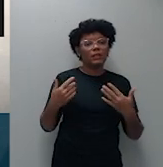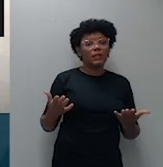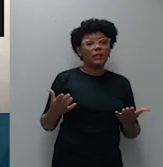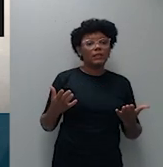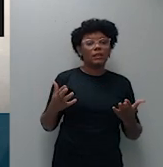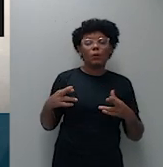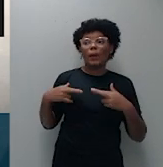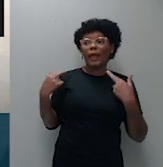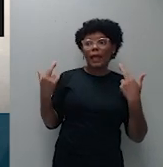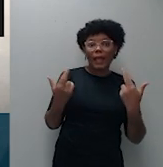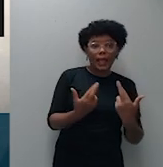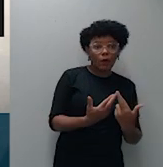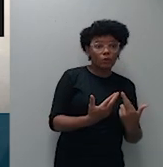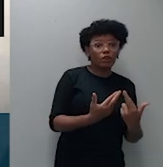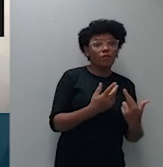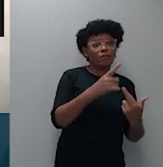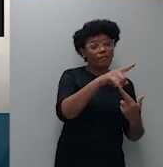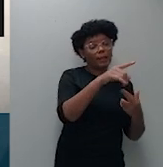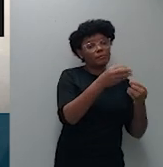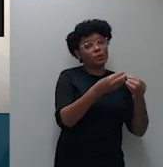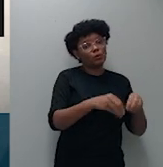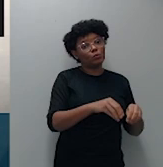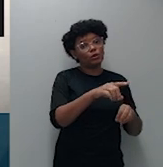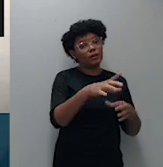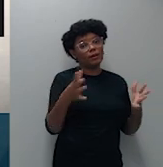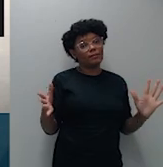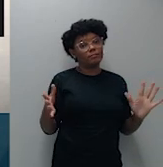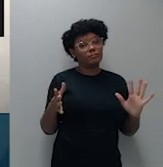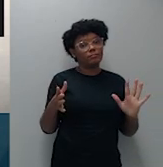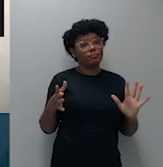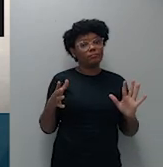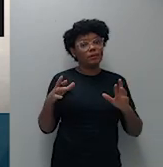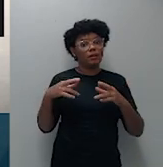ou seja da sessão vai ficar até prejudicado